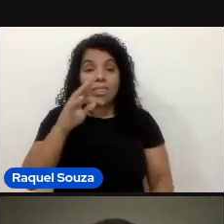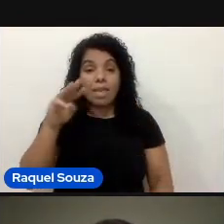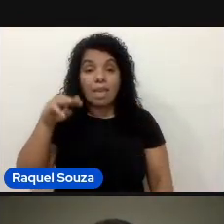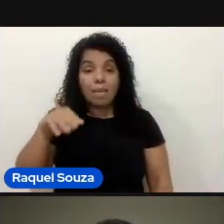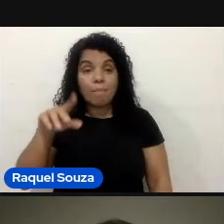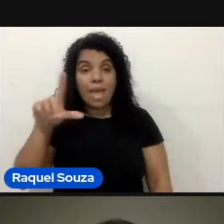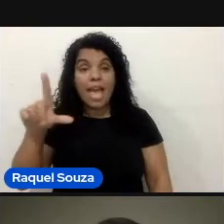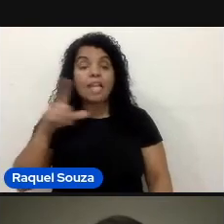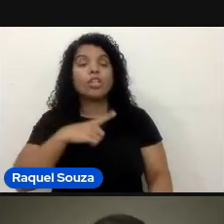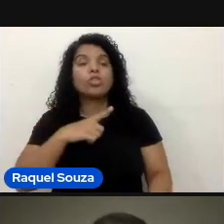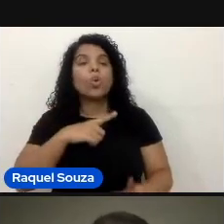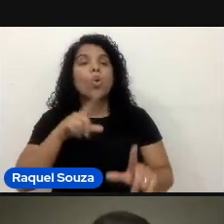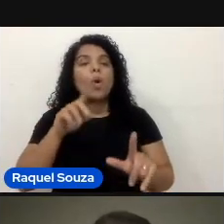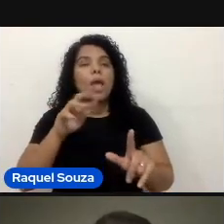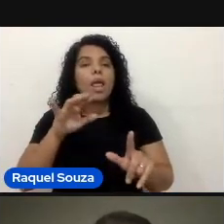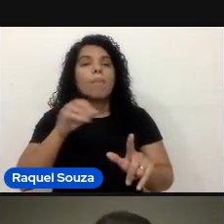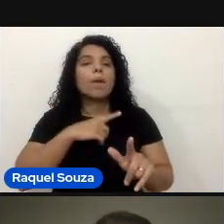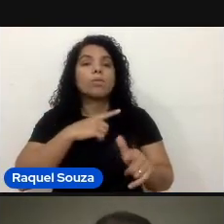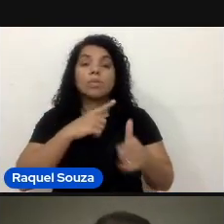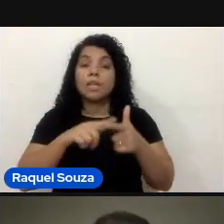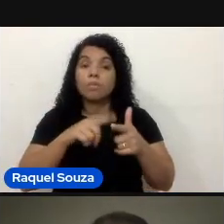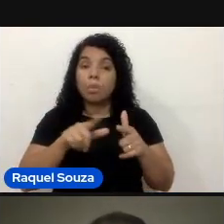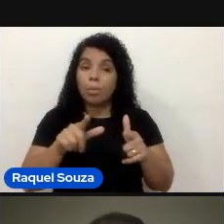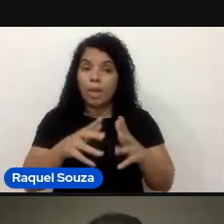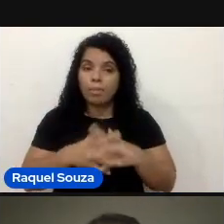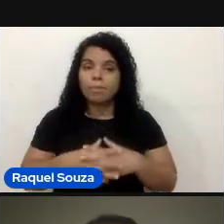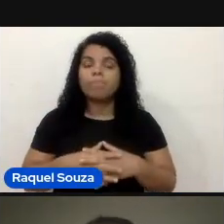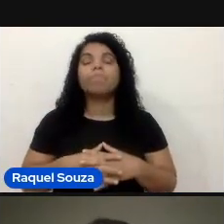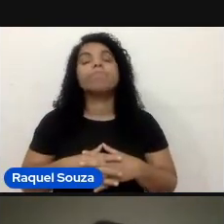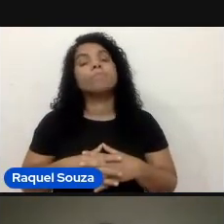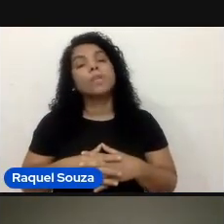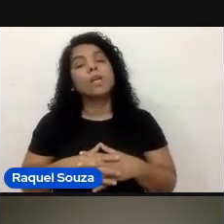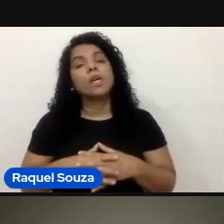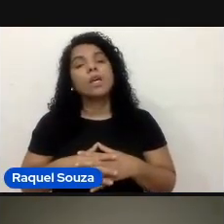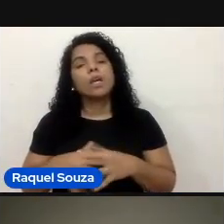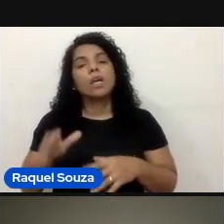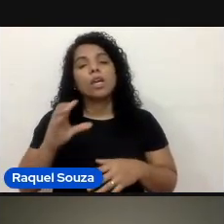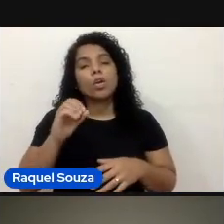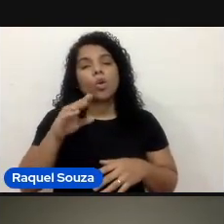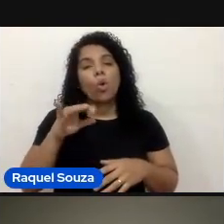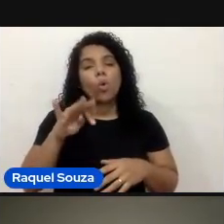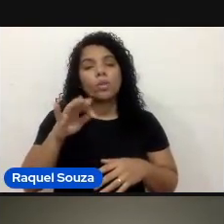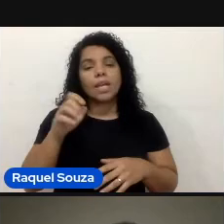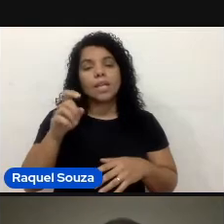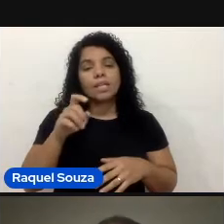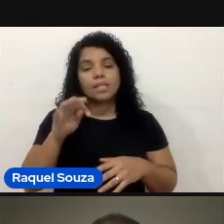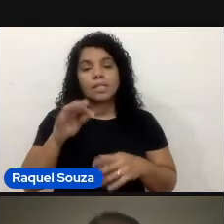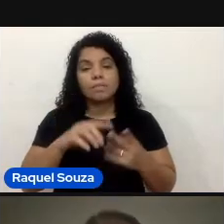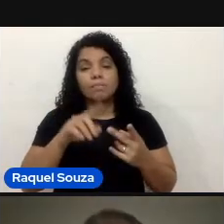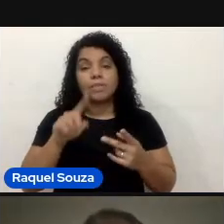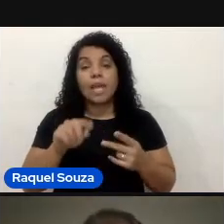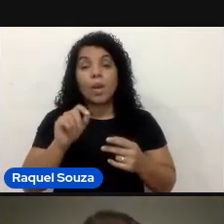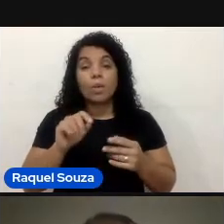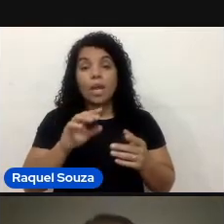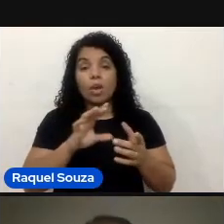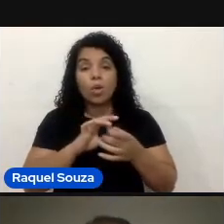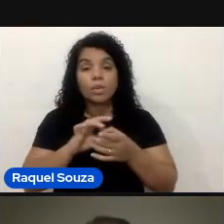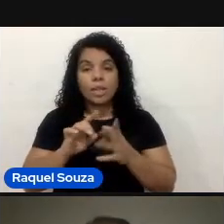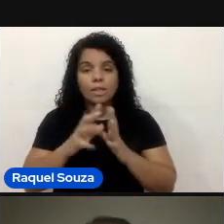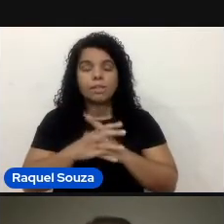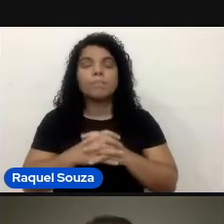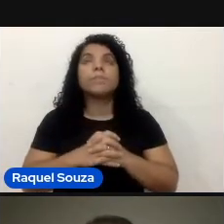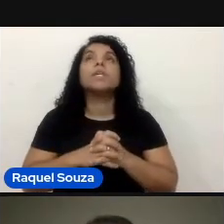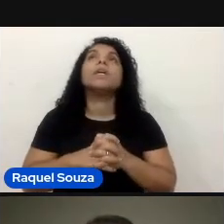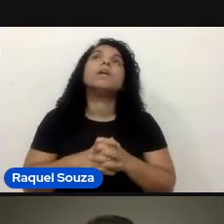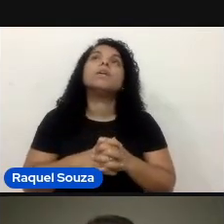algum problema. O que é o context? Você tem a opção de, se eu chegasse aqui